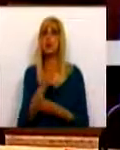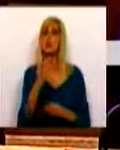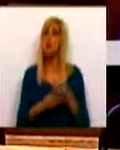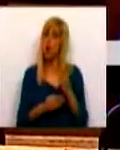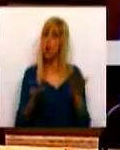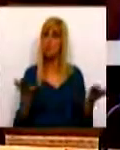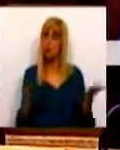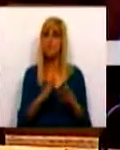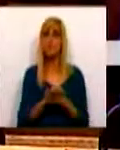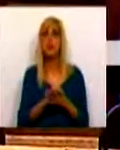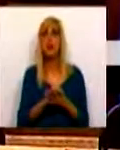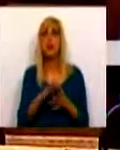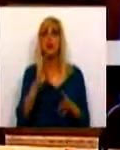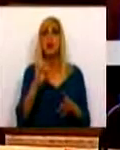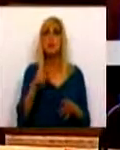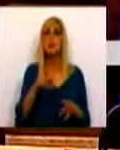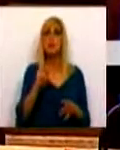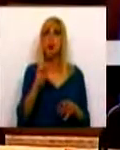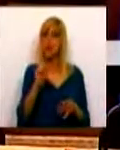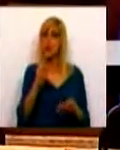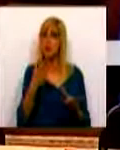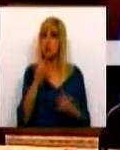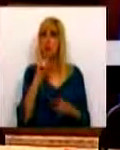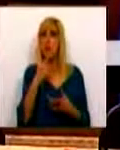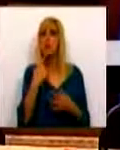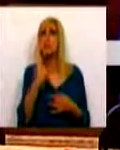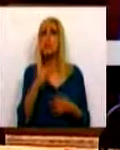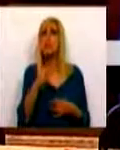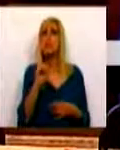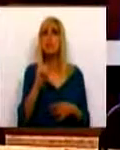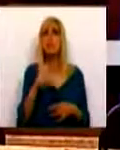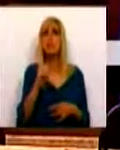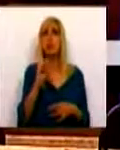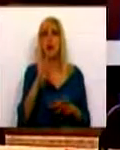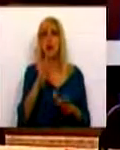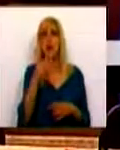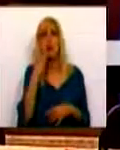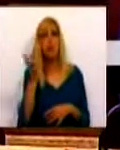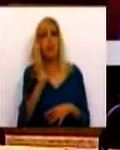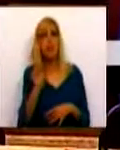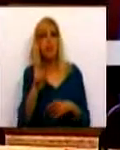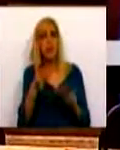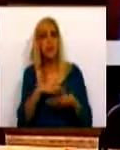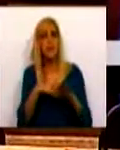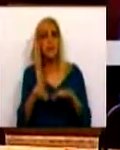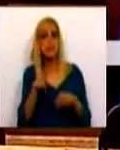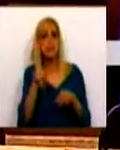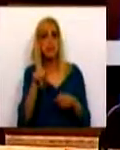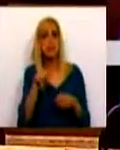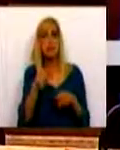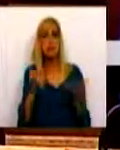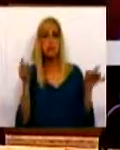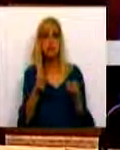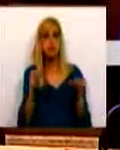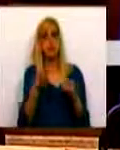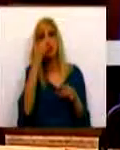e a SEPAS. O que posso dizer sobre a SEPAS, e vou tentar fazer isso muito